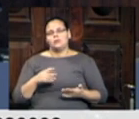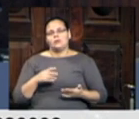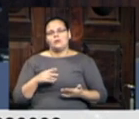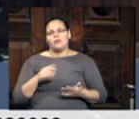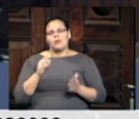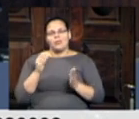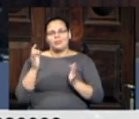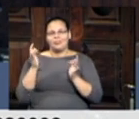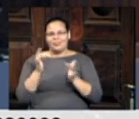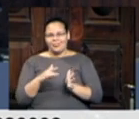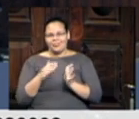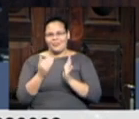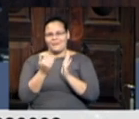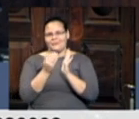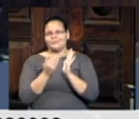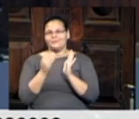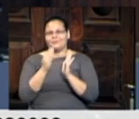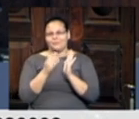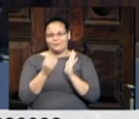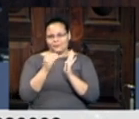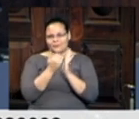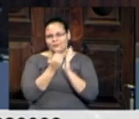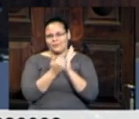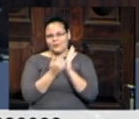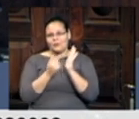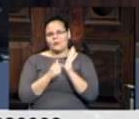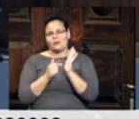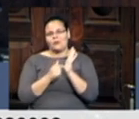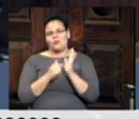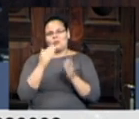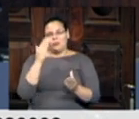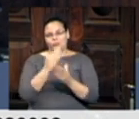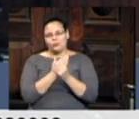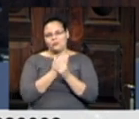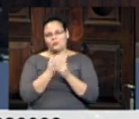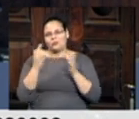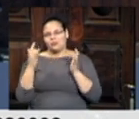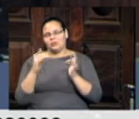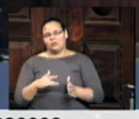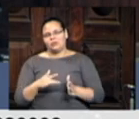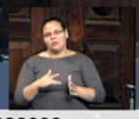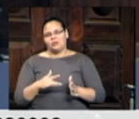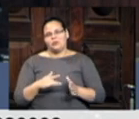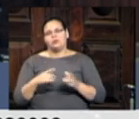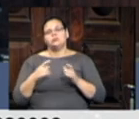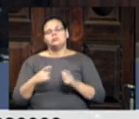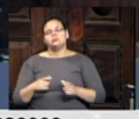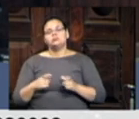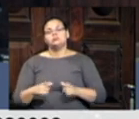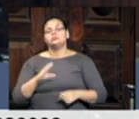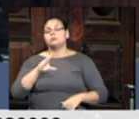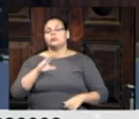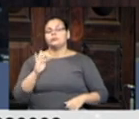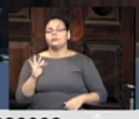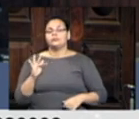nas páginas de um processo judicial de suspeição na comarca de Cabo